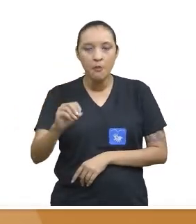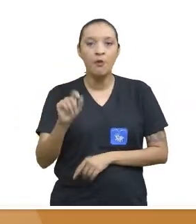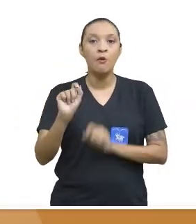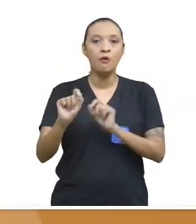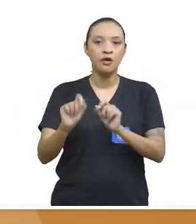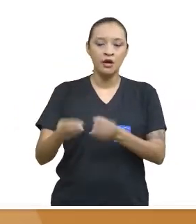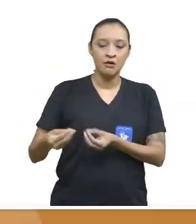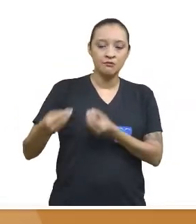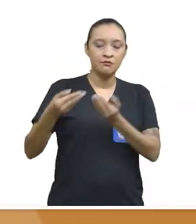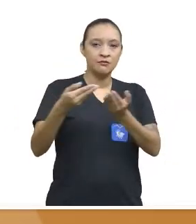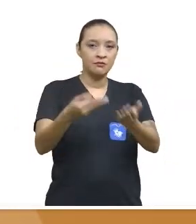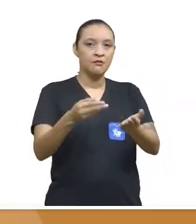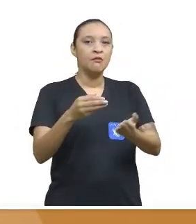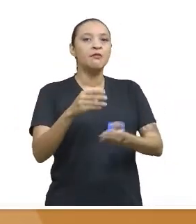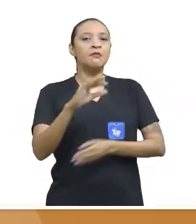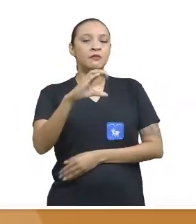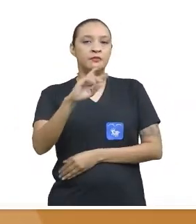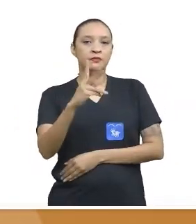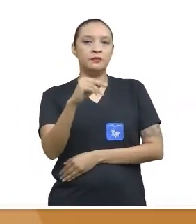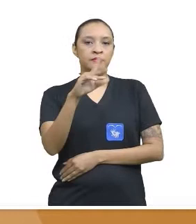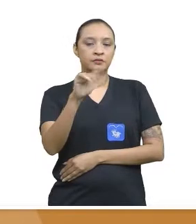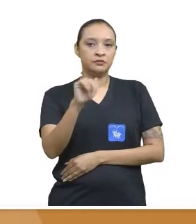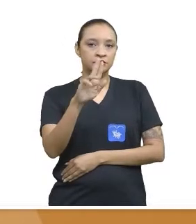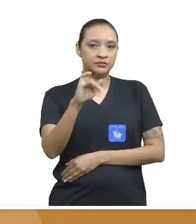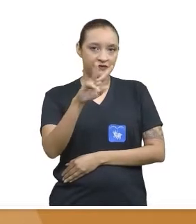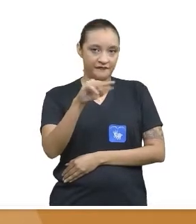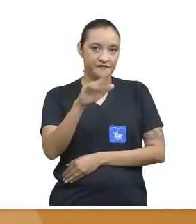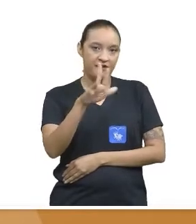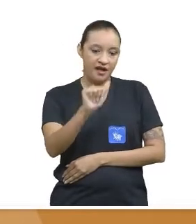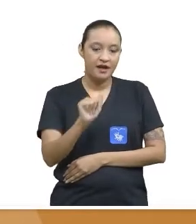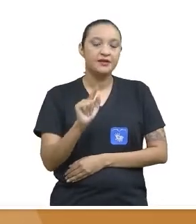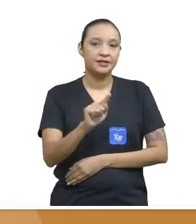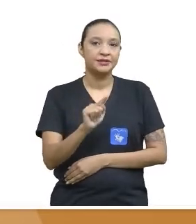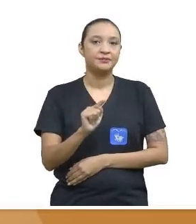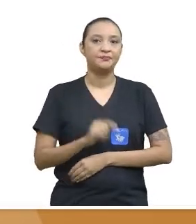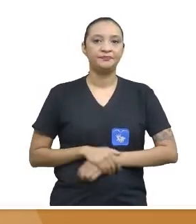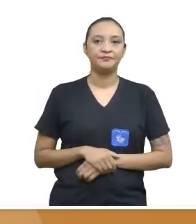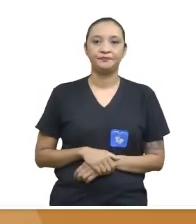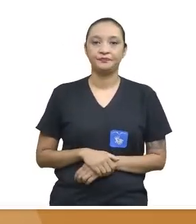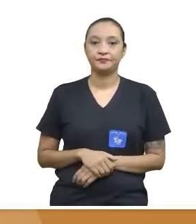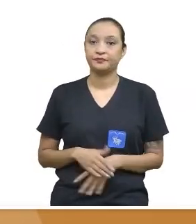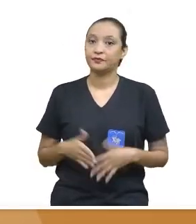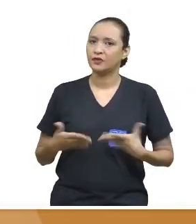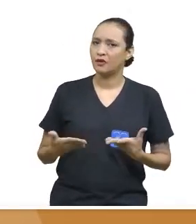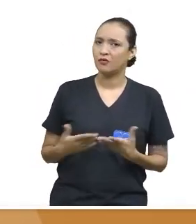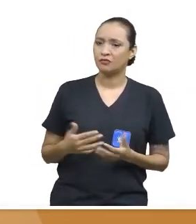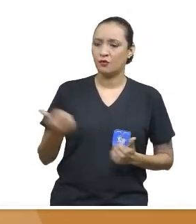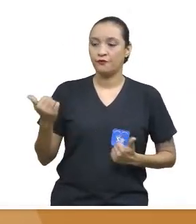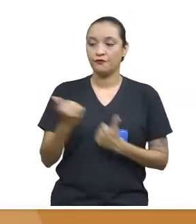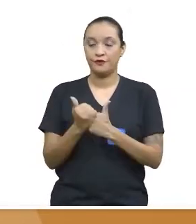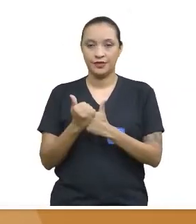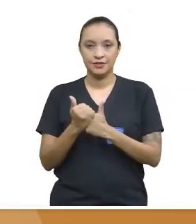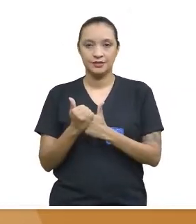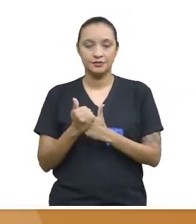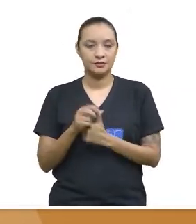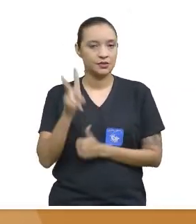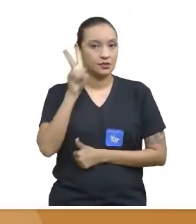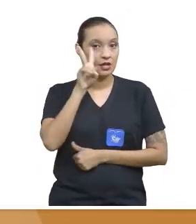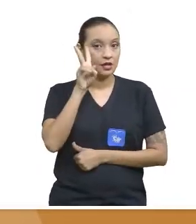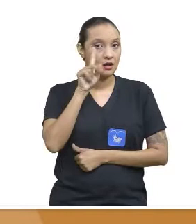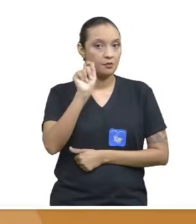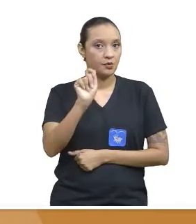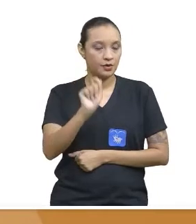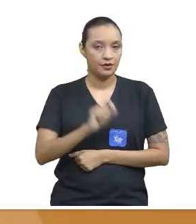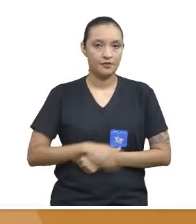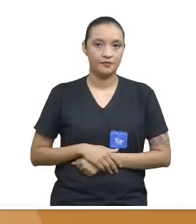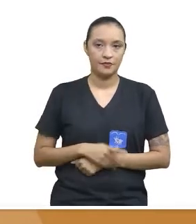Estado brasileiro, não é verdade? Então isso pesou bastante. Ele manda o seu vice, vale lembrar que nesse momento